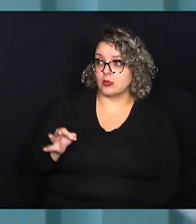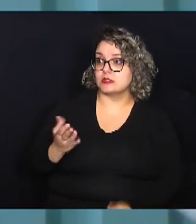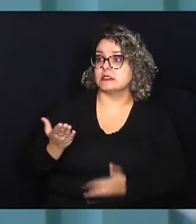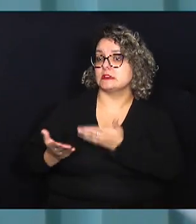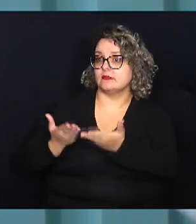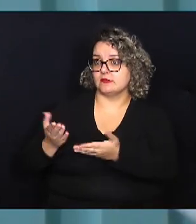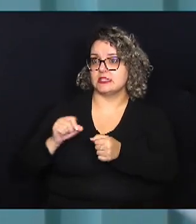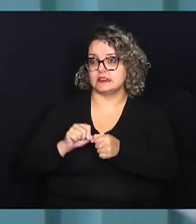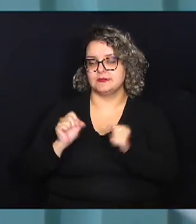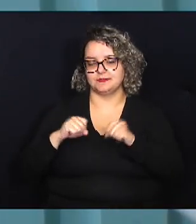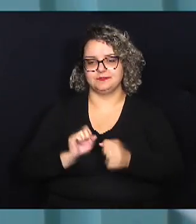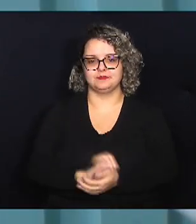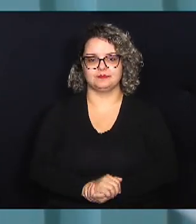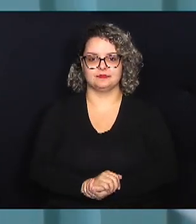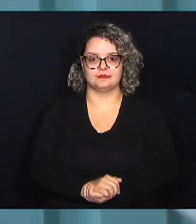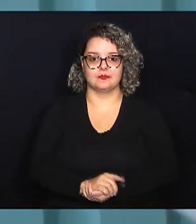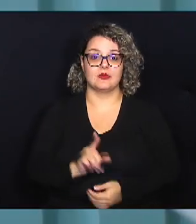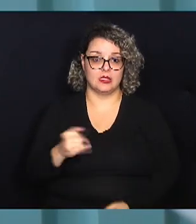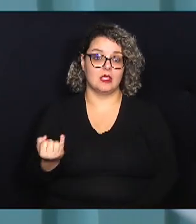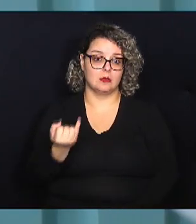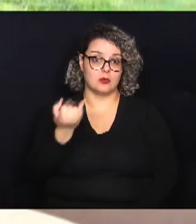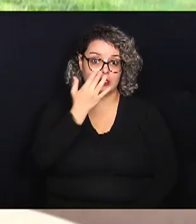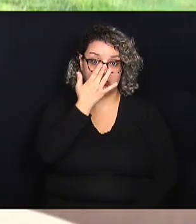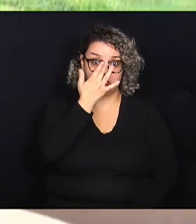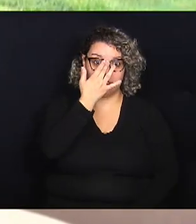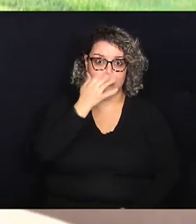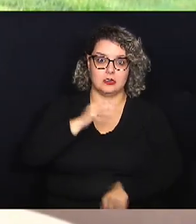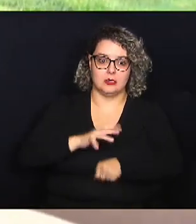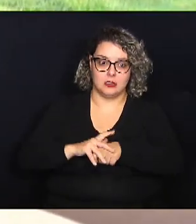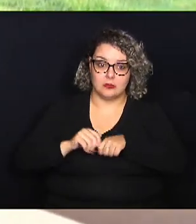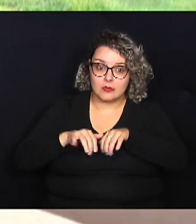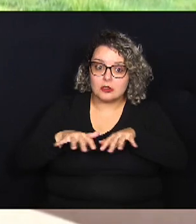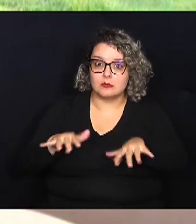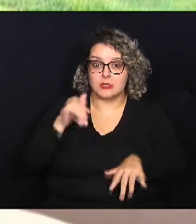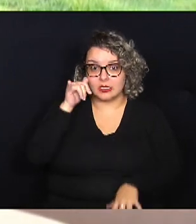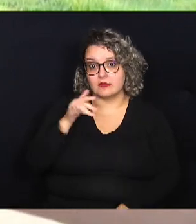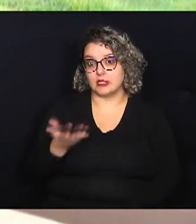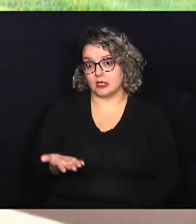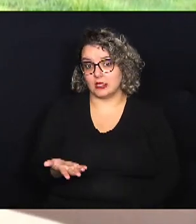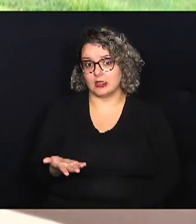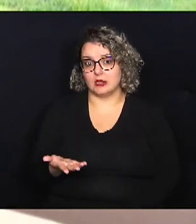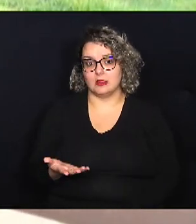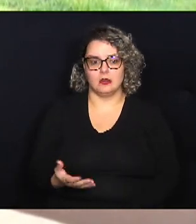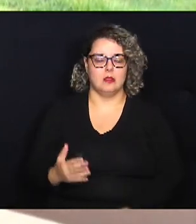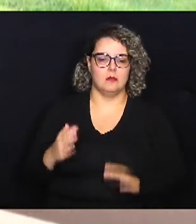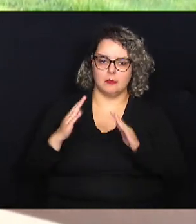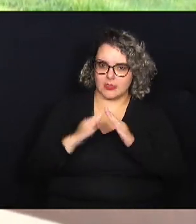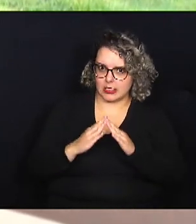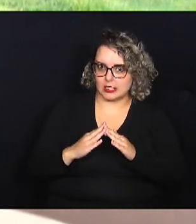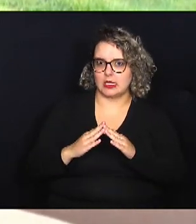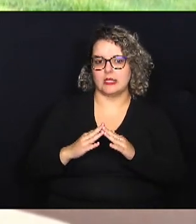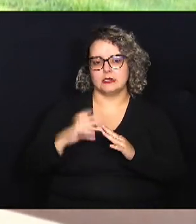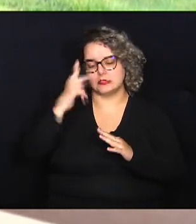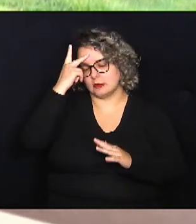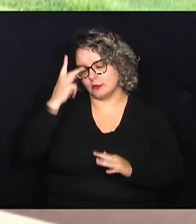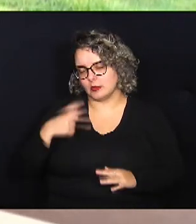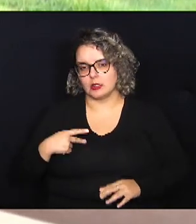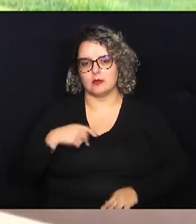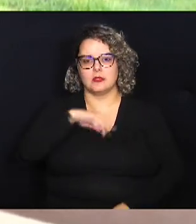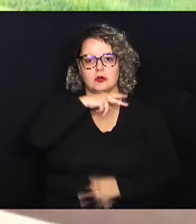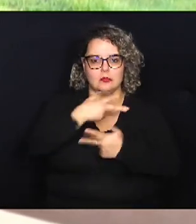sim. Ele é muito importante, transmissão de doenças, né? Tanto para casa, para o animal. Segurança